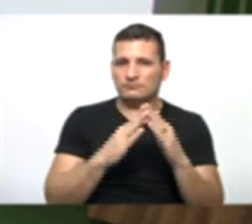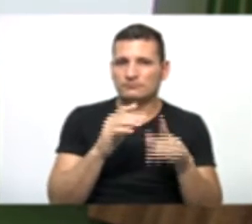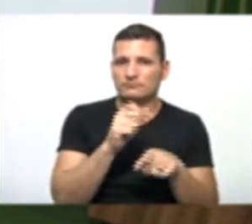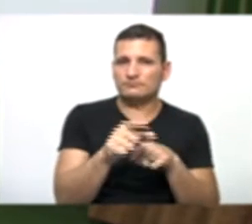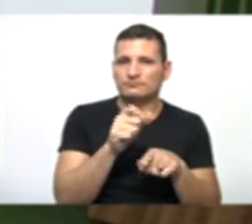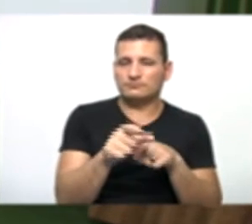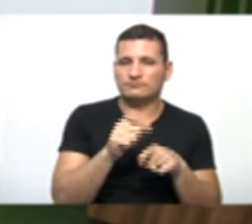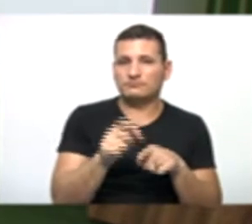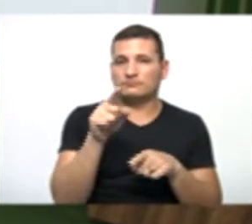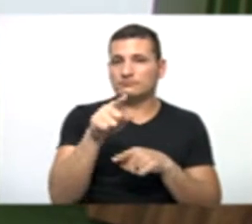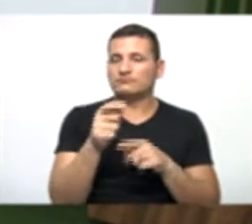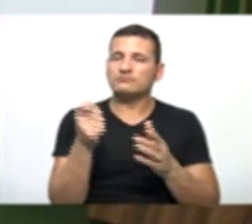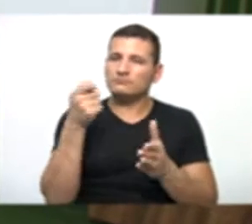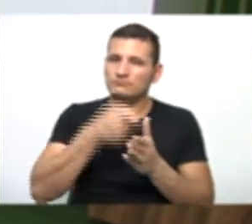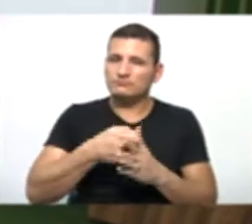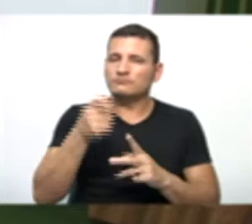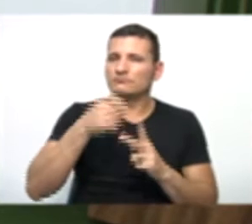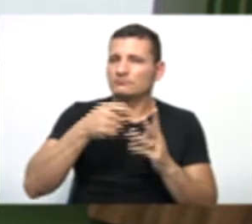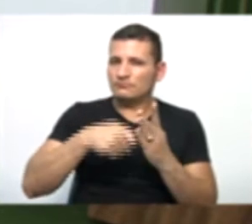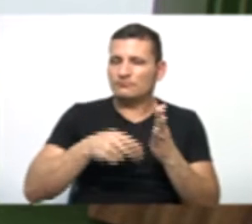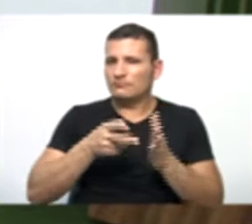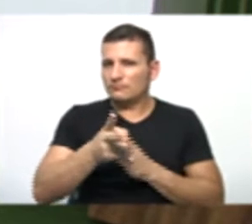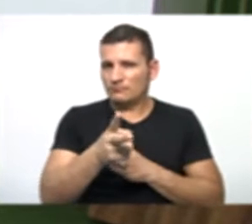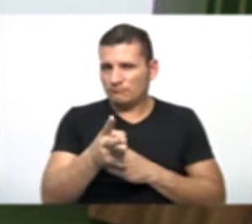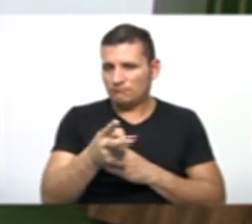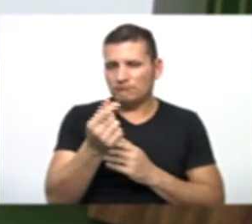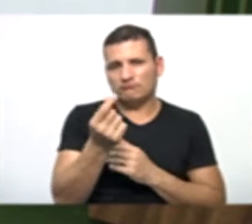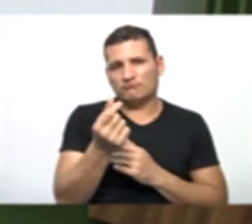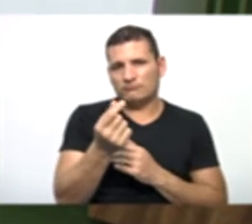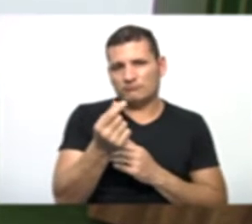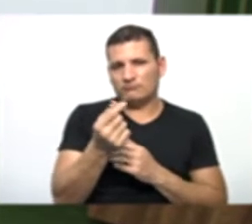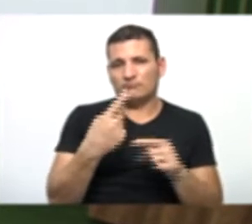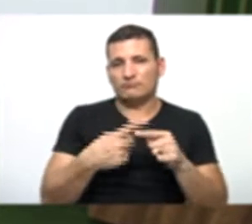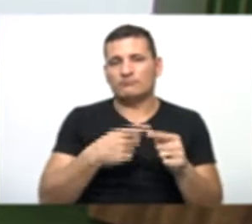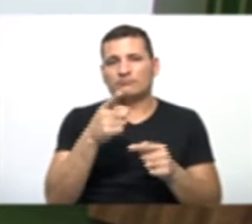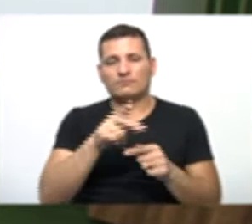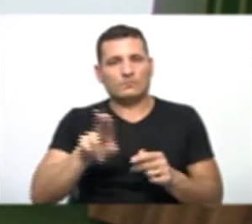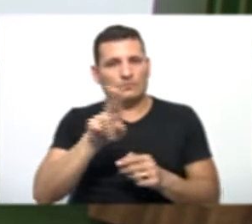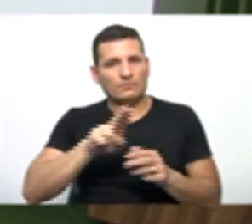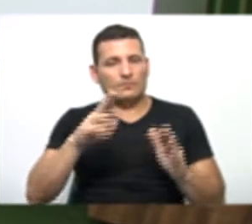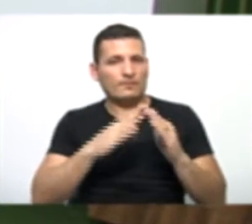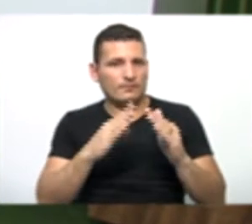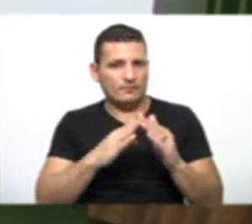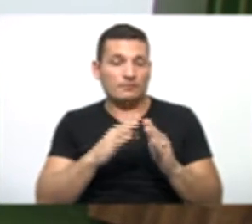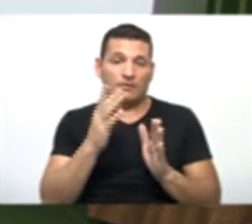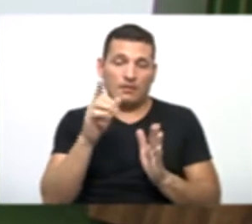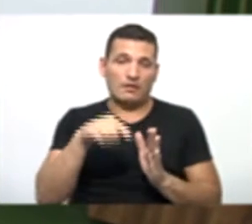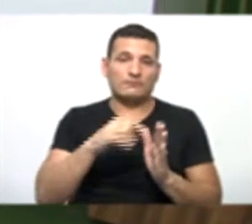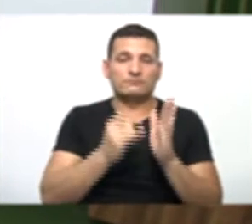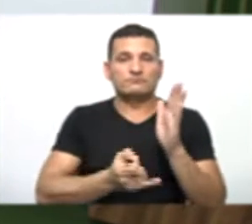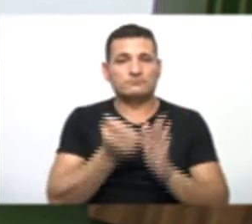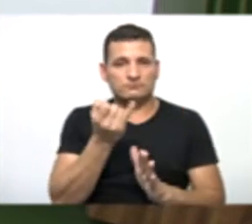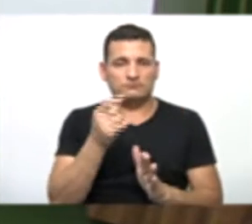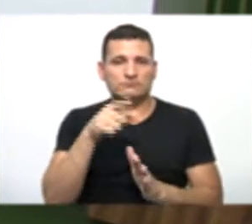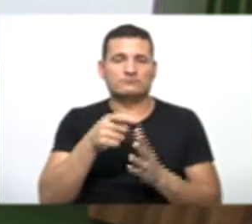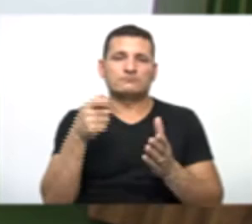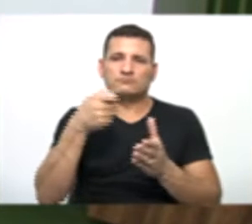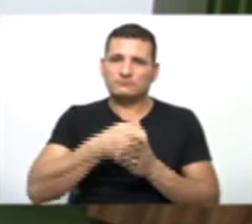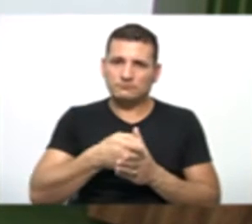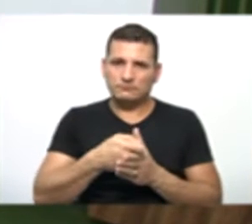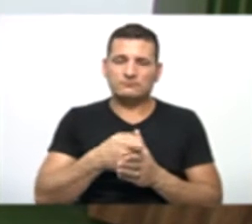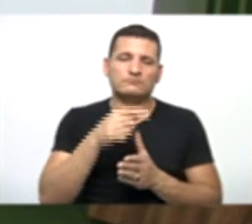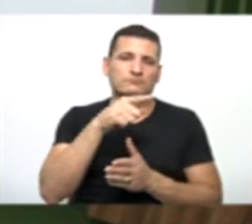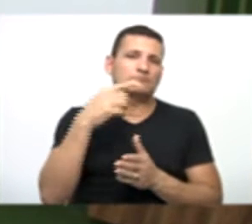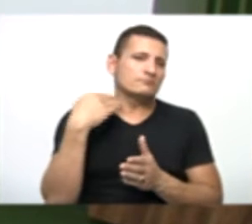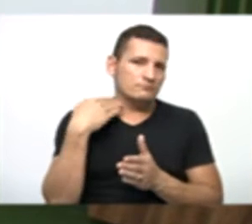você vai pagar todo mês para o dono da casa um valor por estar usando a casa. Esse é o juro. Você vai pagar todo mês ao